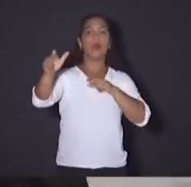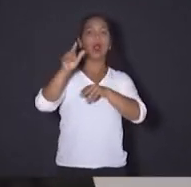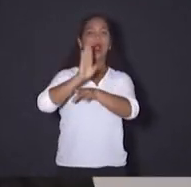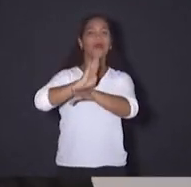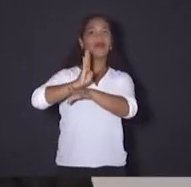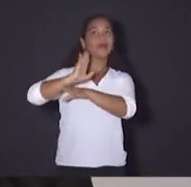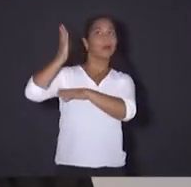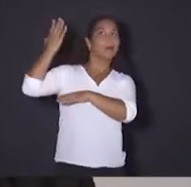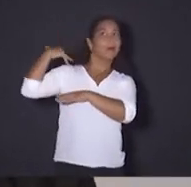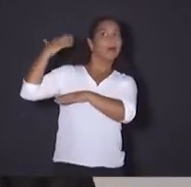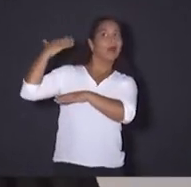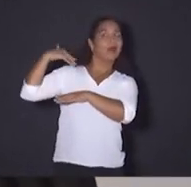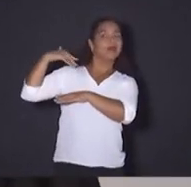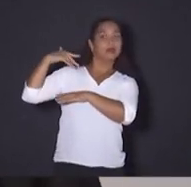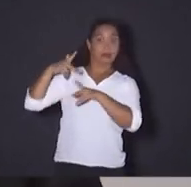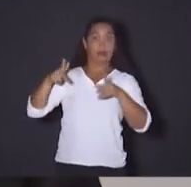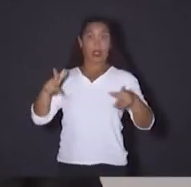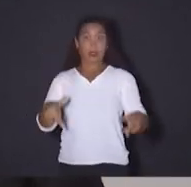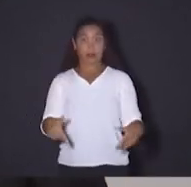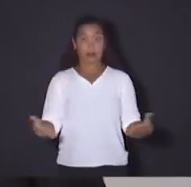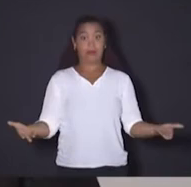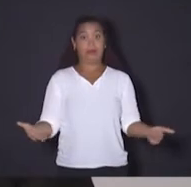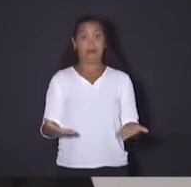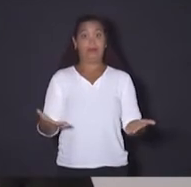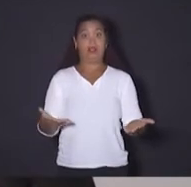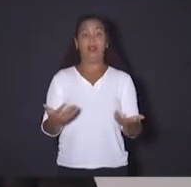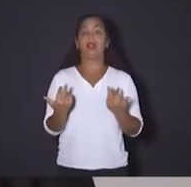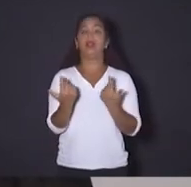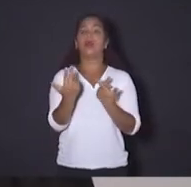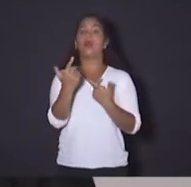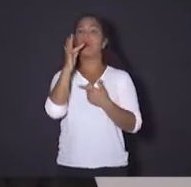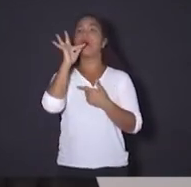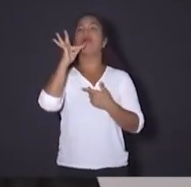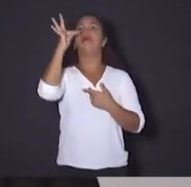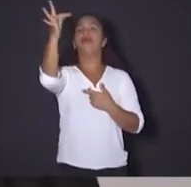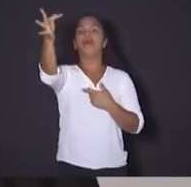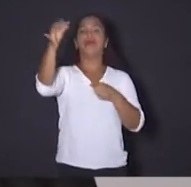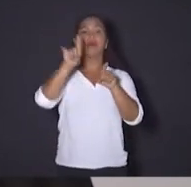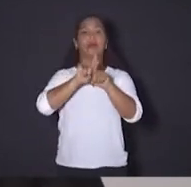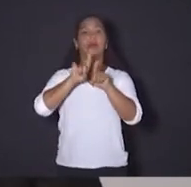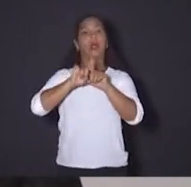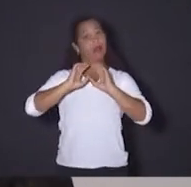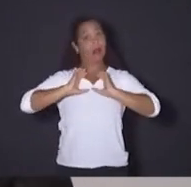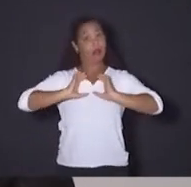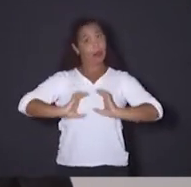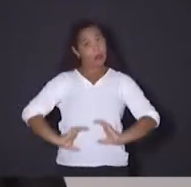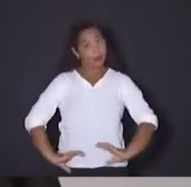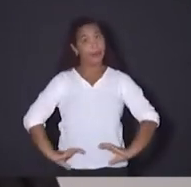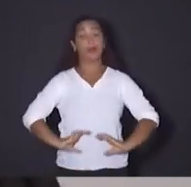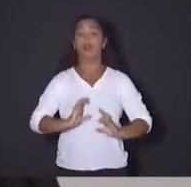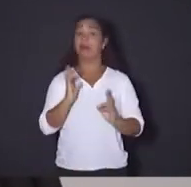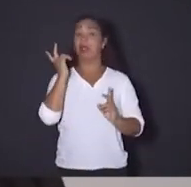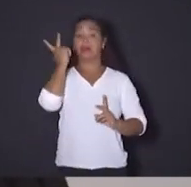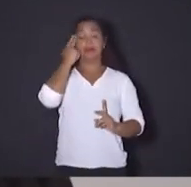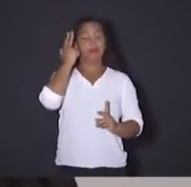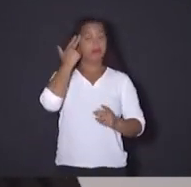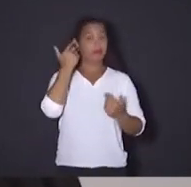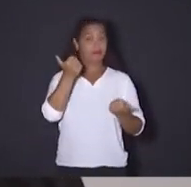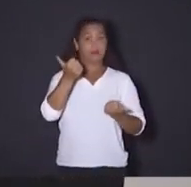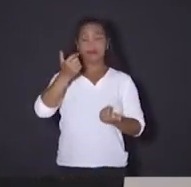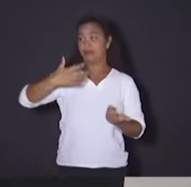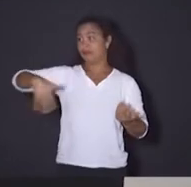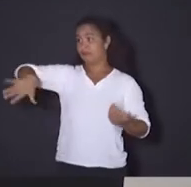futuristas significam também um tipo de raiva enraizamentos de comportamento que é cada vez mais comum entre nós